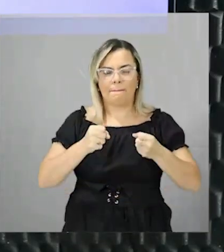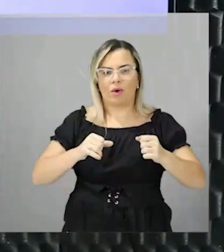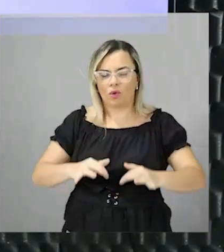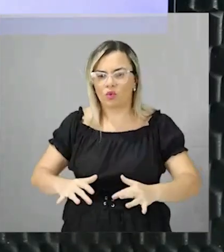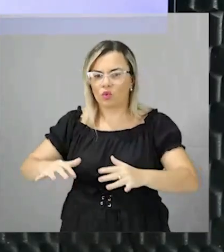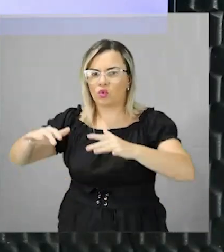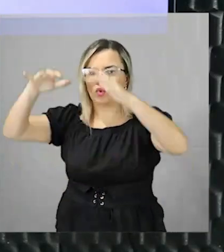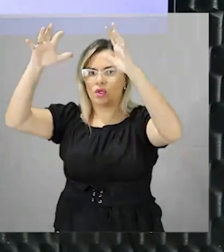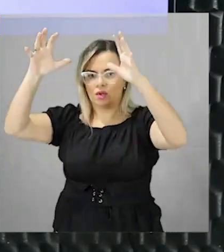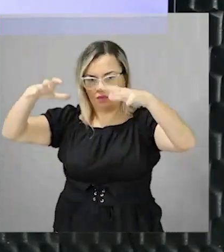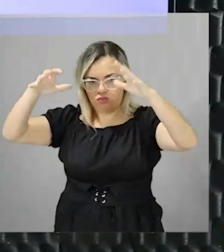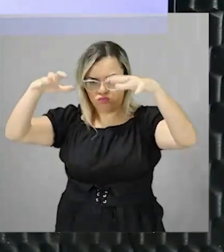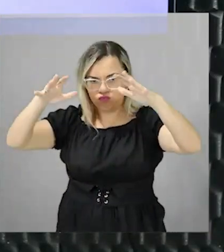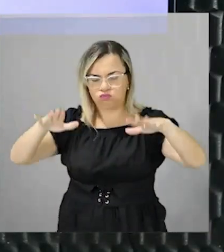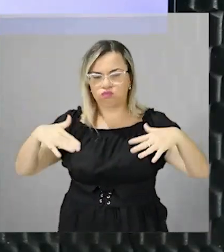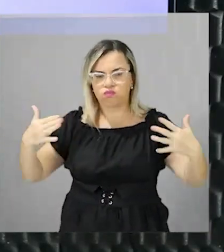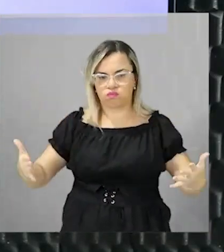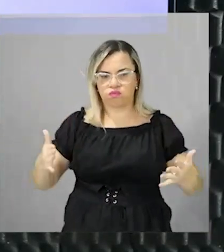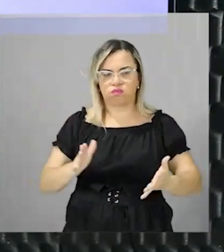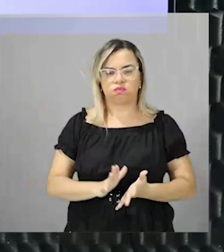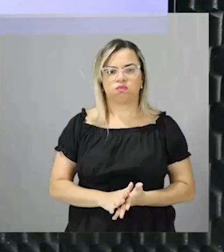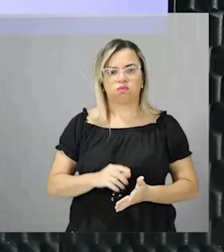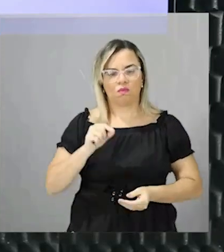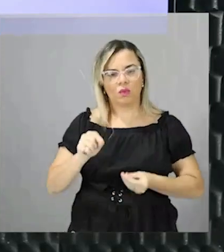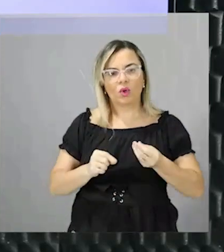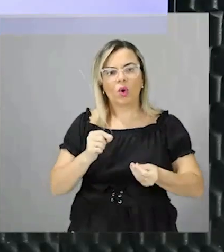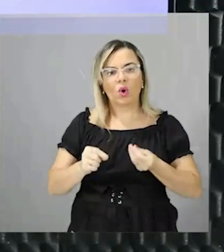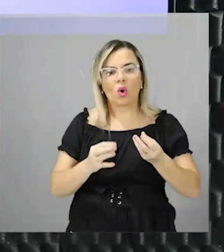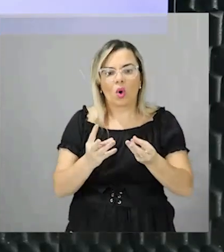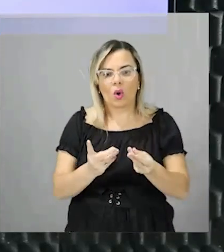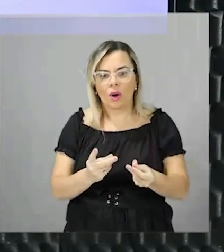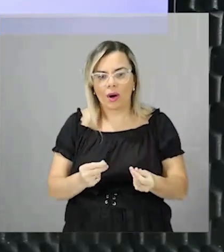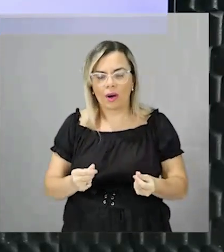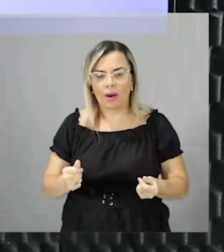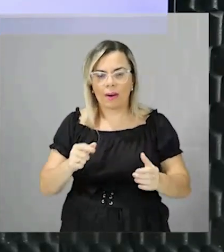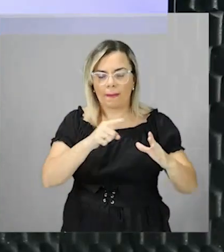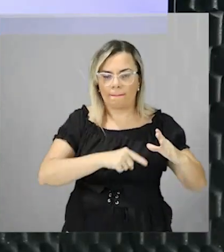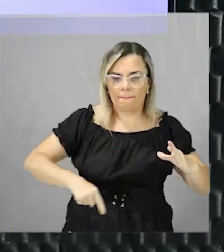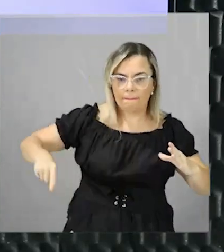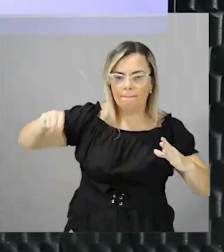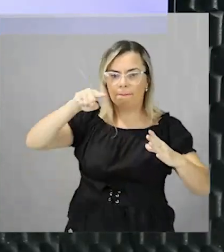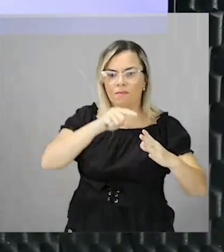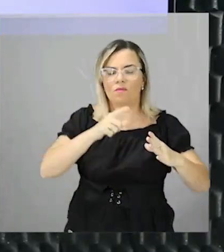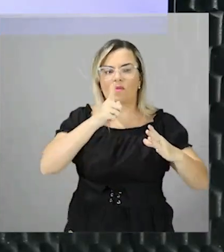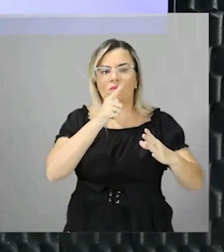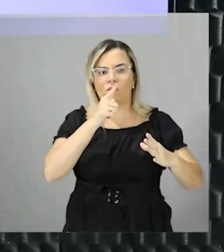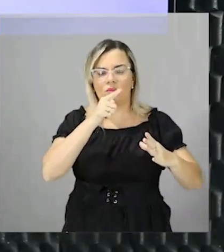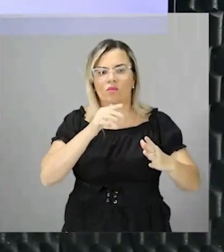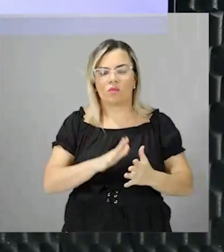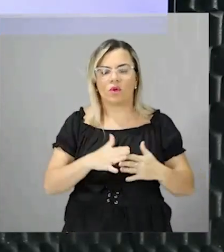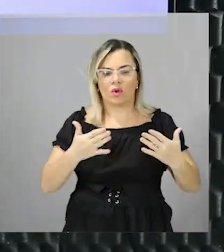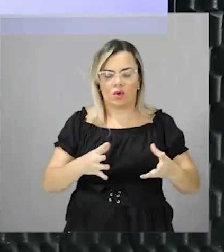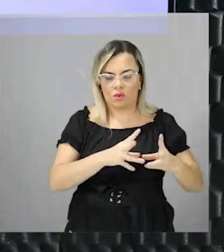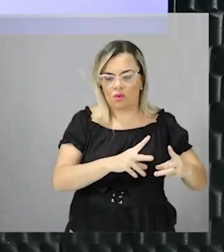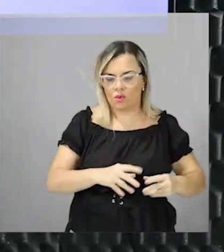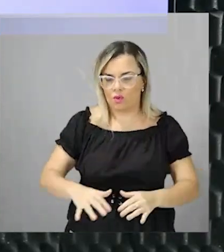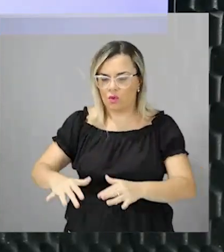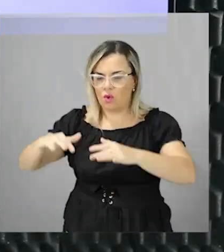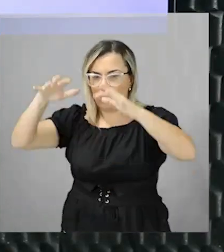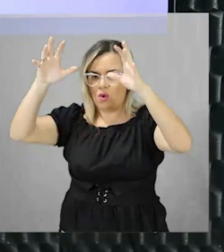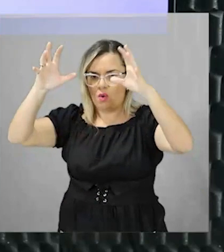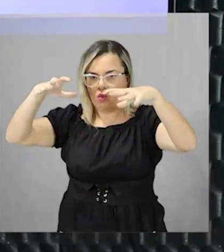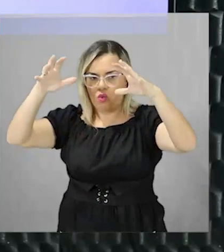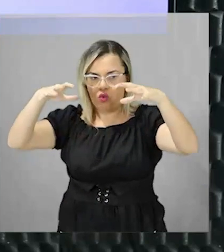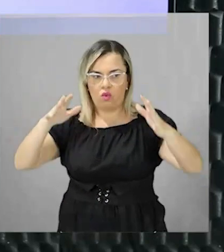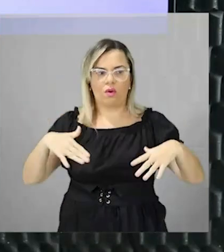ali que é intemperizada, na evaporação da água no ciclo hidrológico, ela pode ir para as nuvens e depois precipitar a posterior, tá certo?